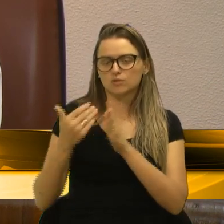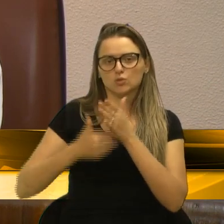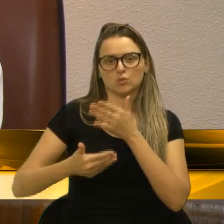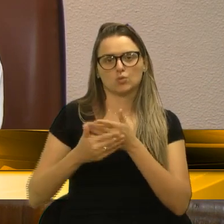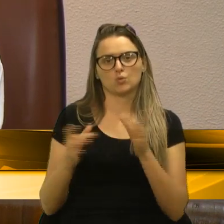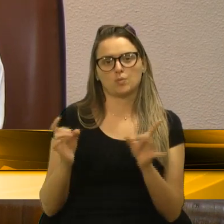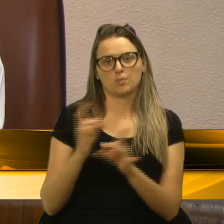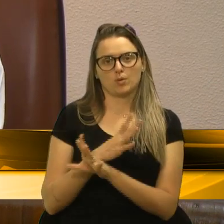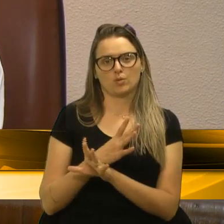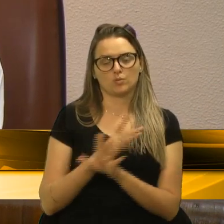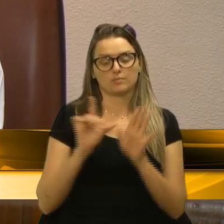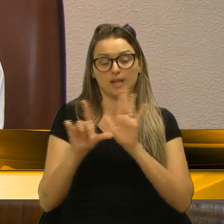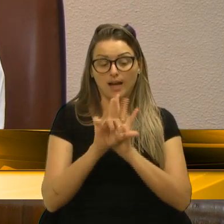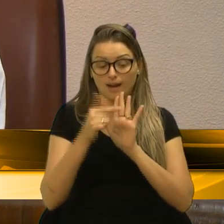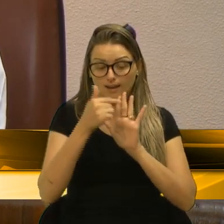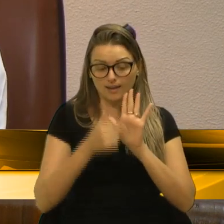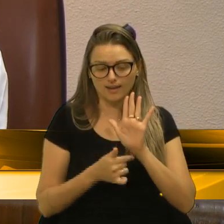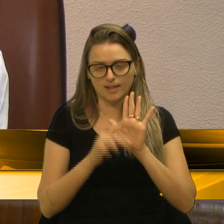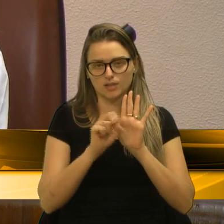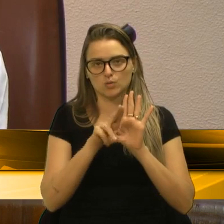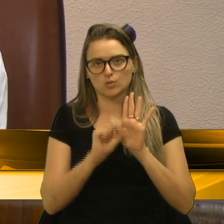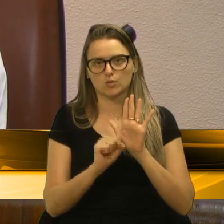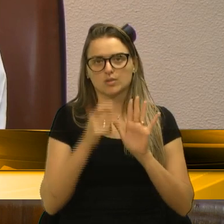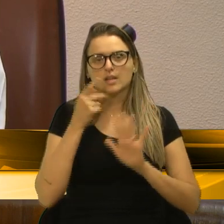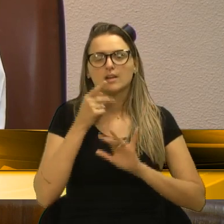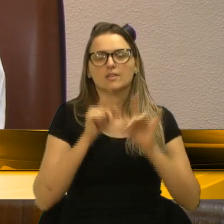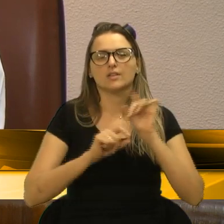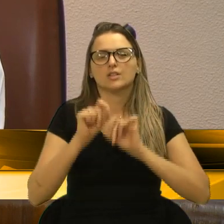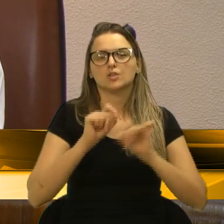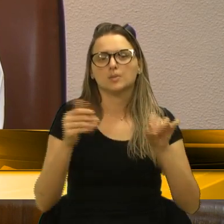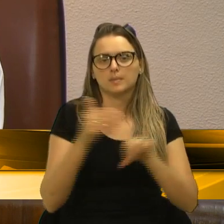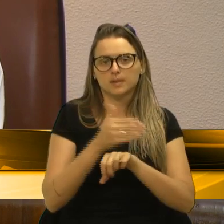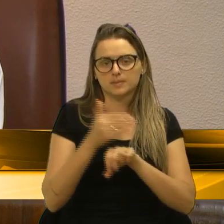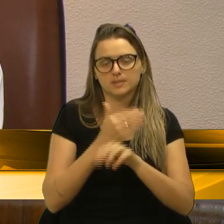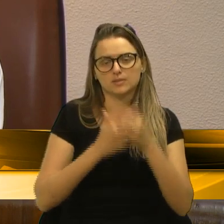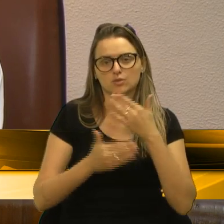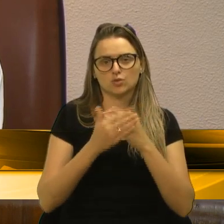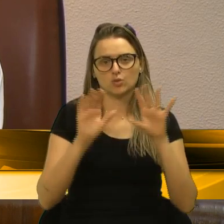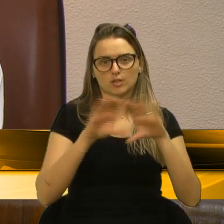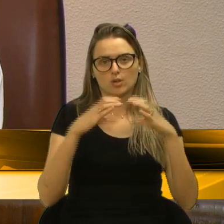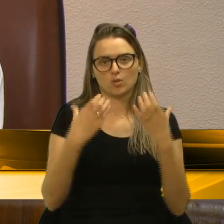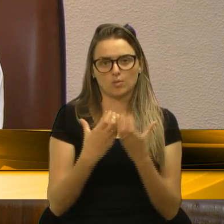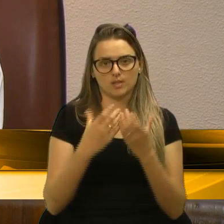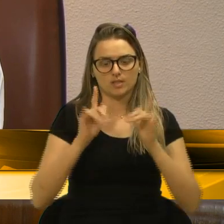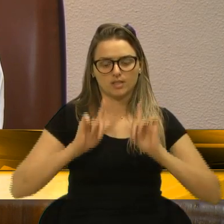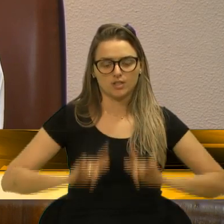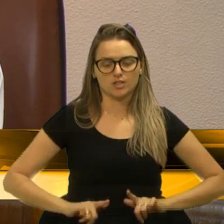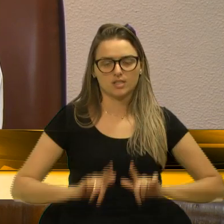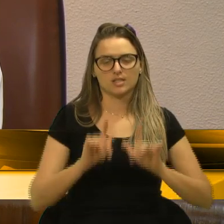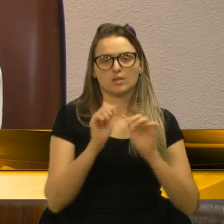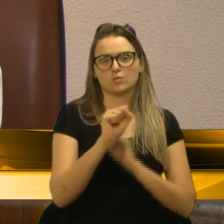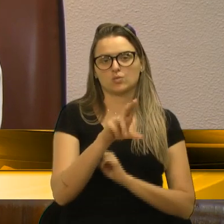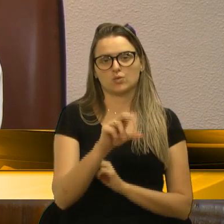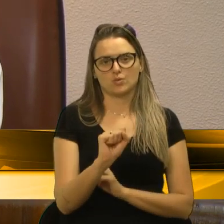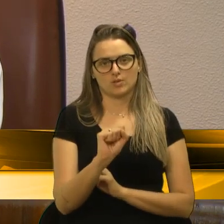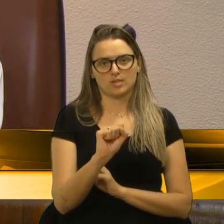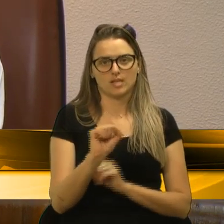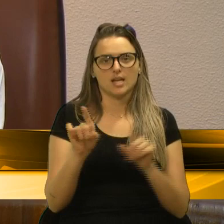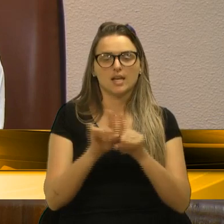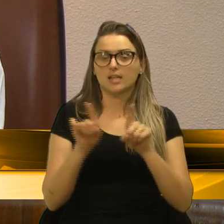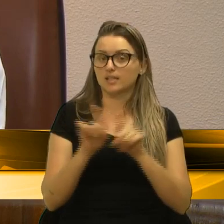A referida lei dispõe sobre a participação da comunidade na gestão do Sistema Único SUS e sobre